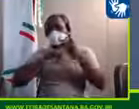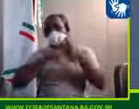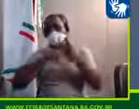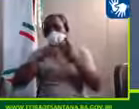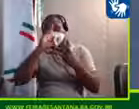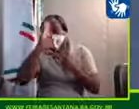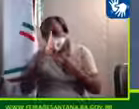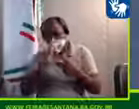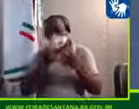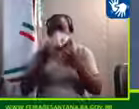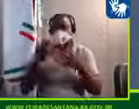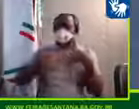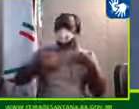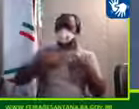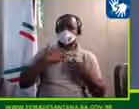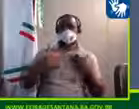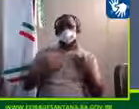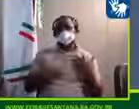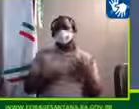angustiado.